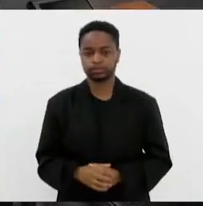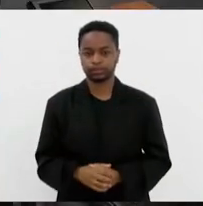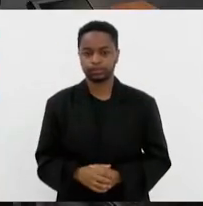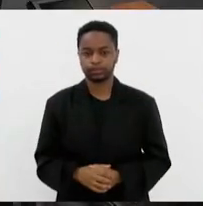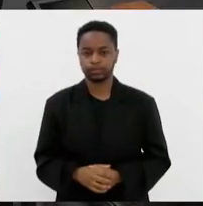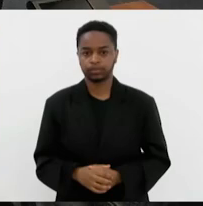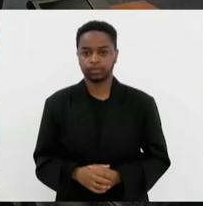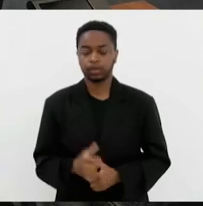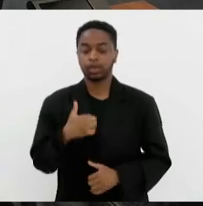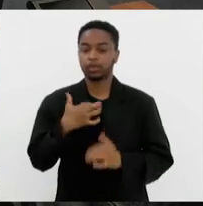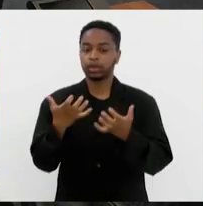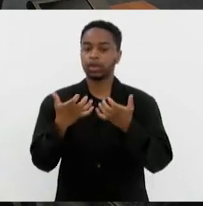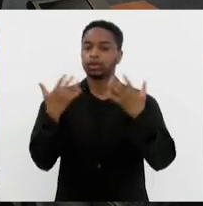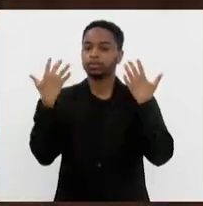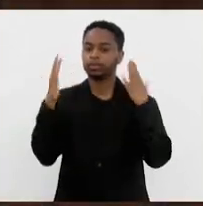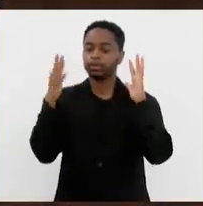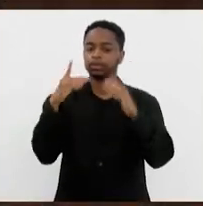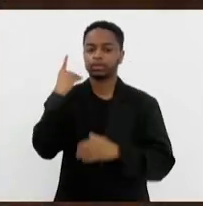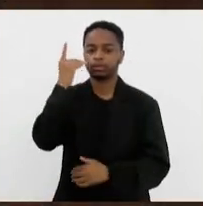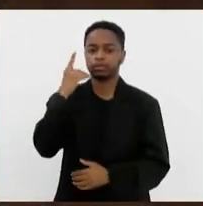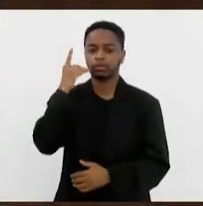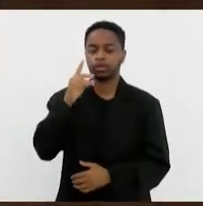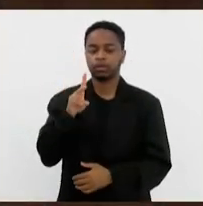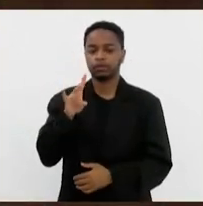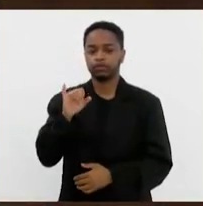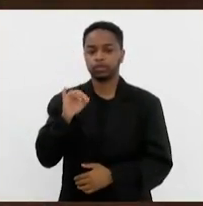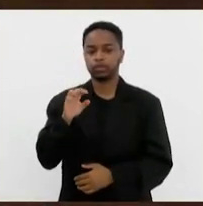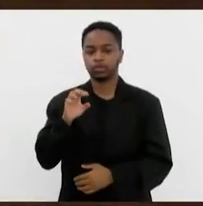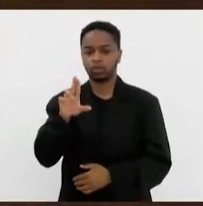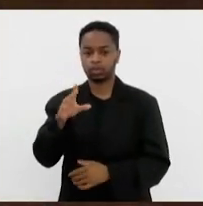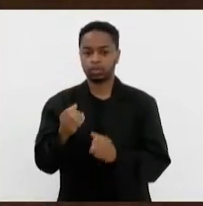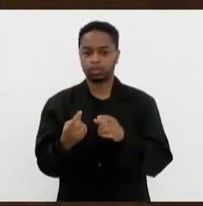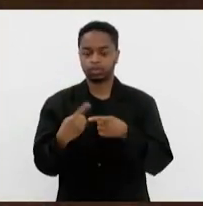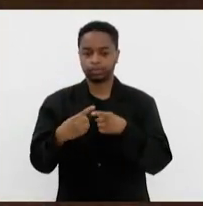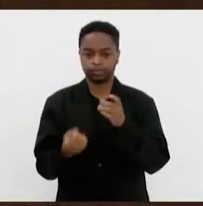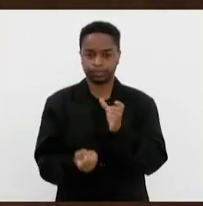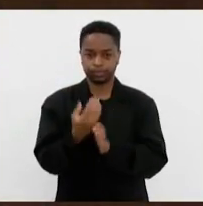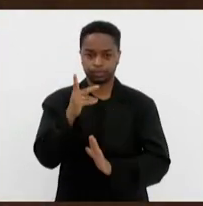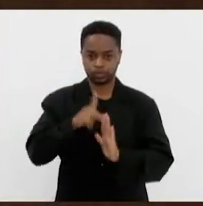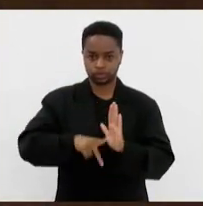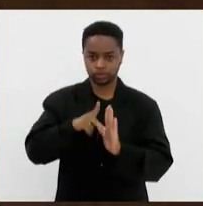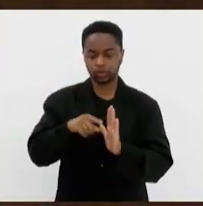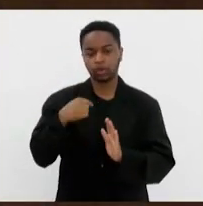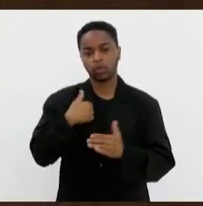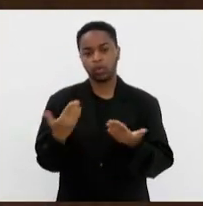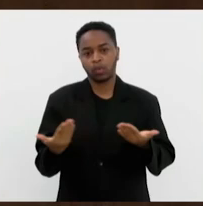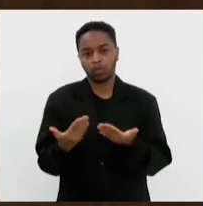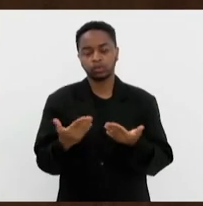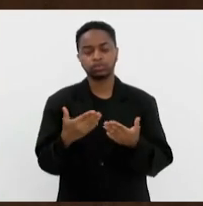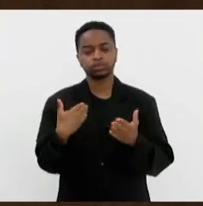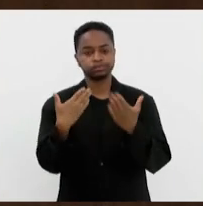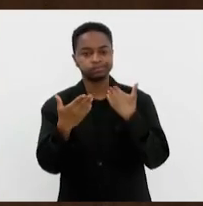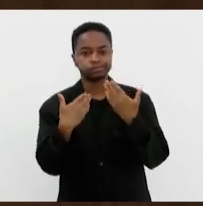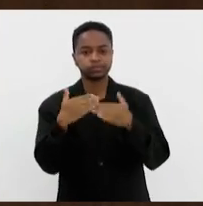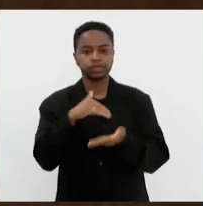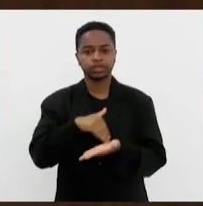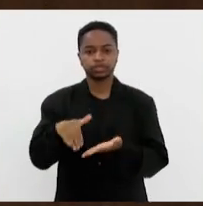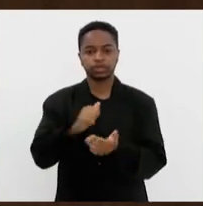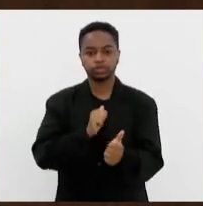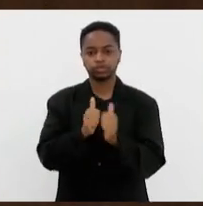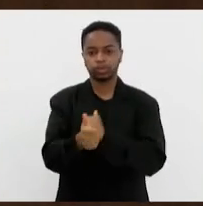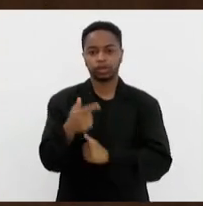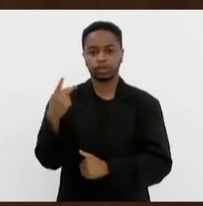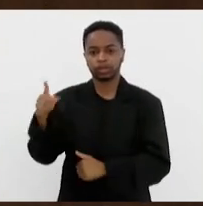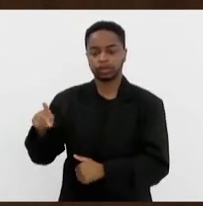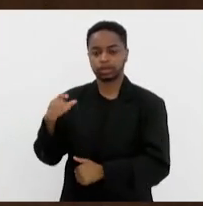queria parabenizar o deputado Vitor Júnior por esse projeto. Tive hoje com o secretário de Esporte de